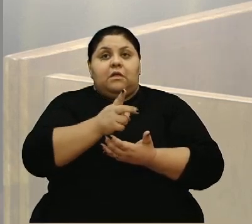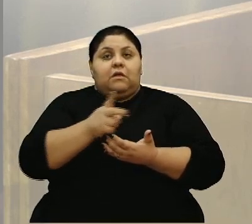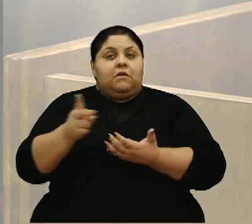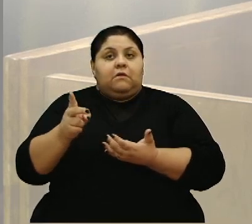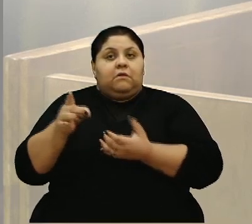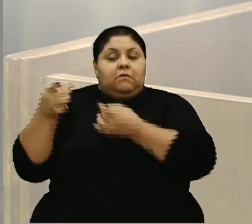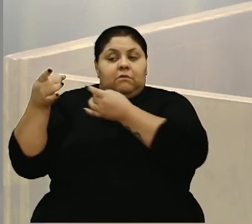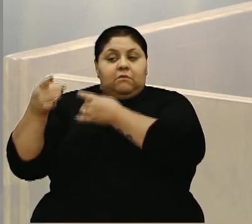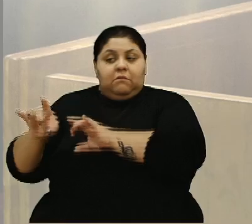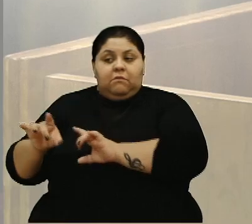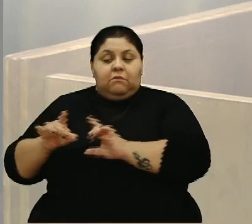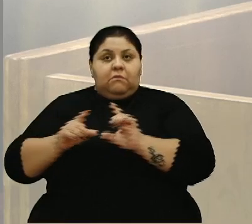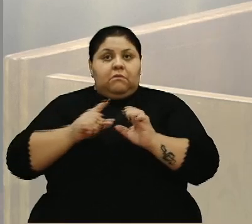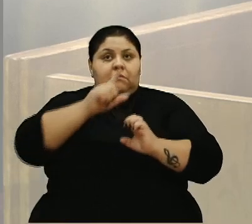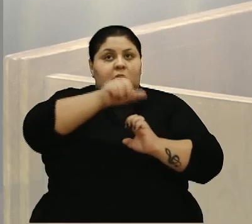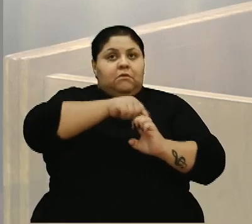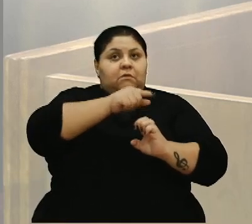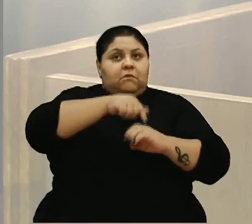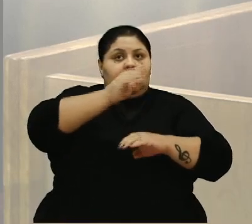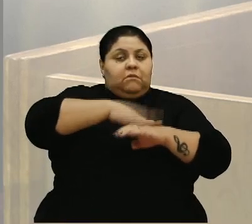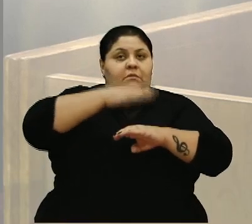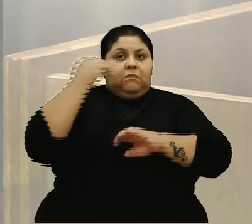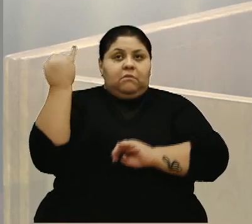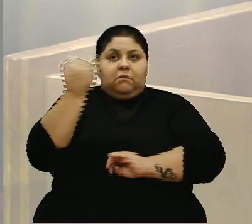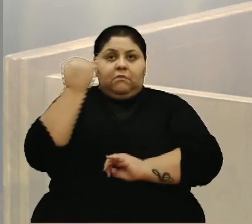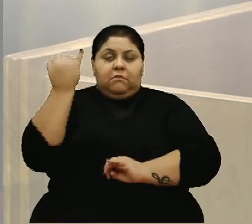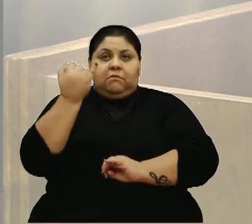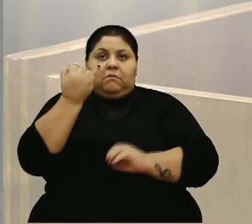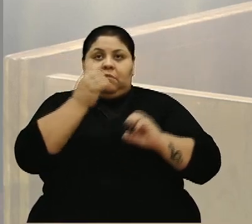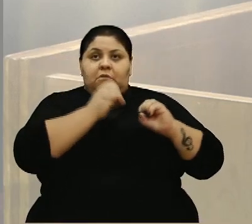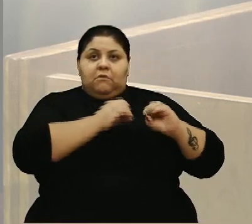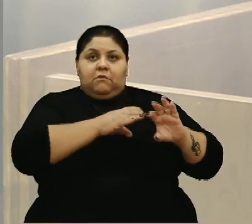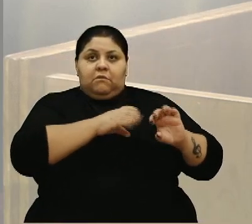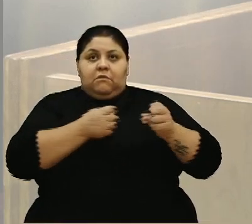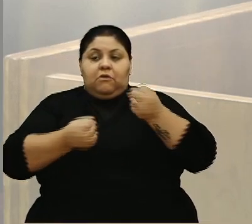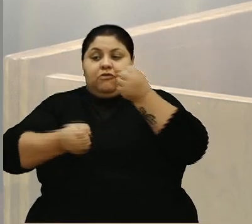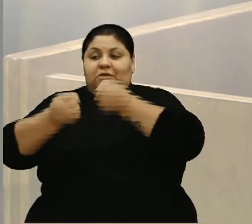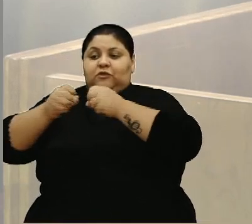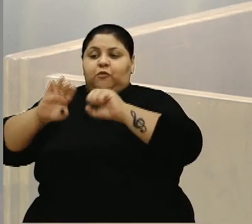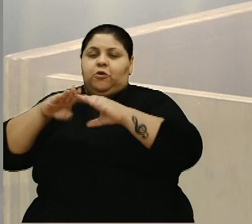das empresas mais importantes que nós temos hoje para a educação, é o transporte